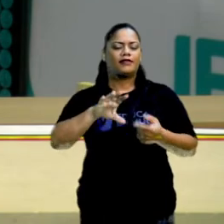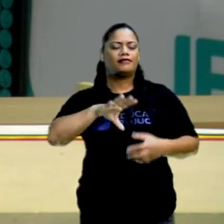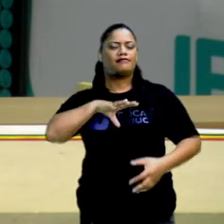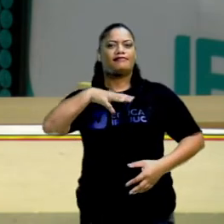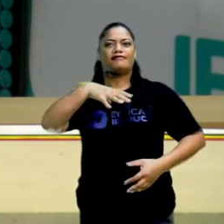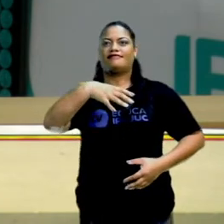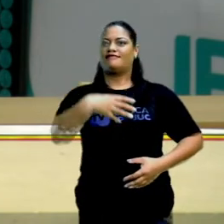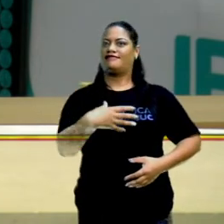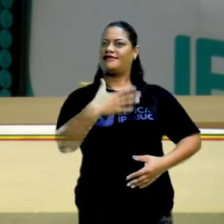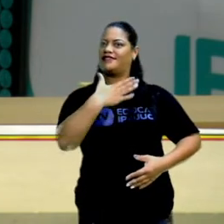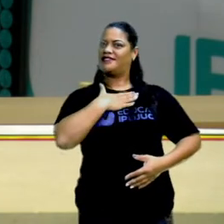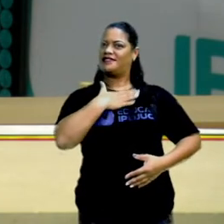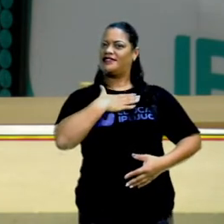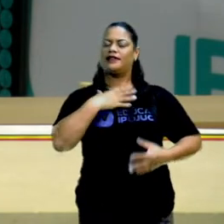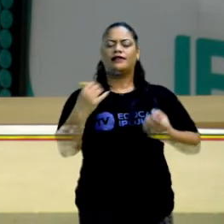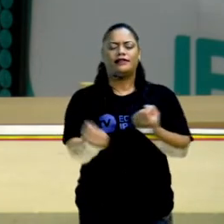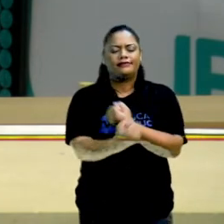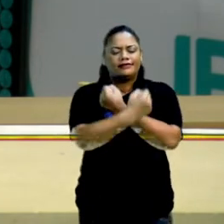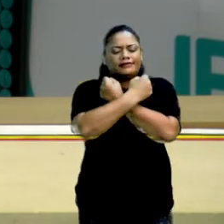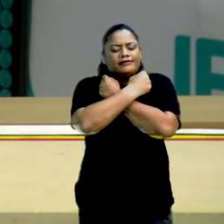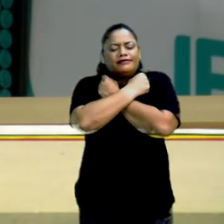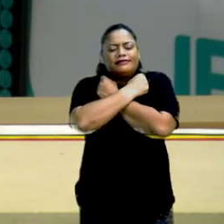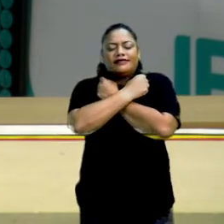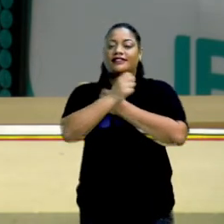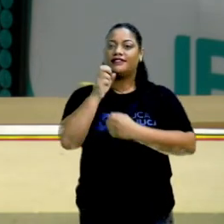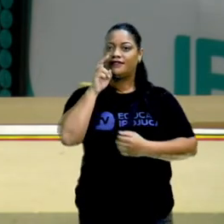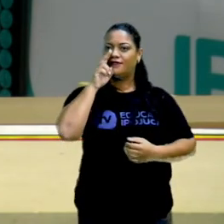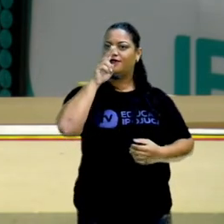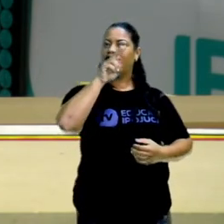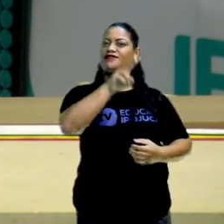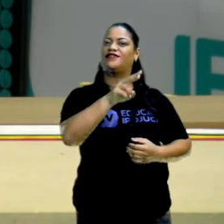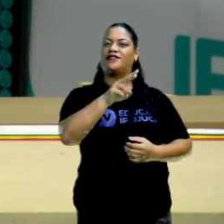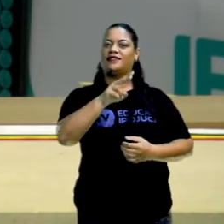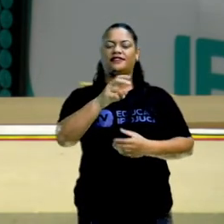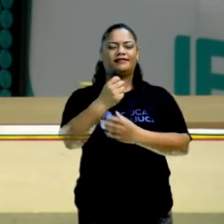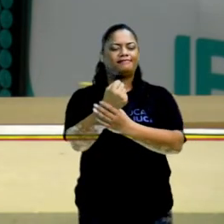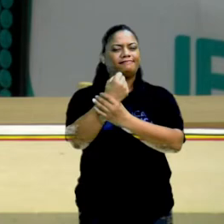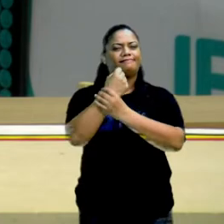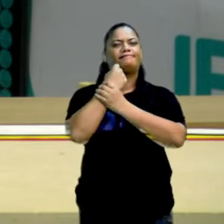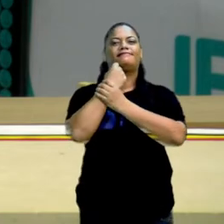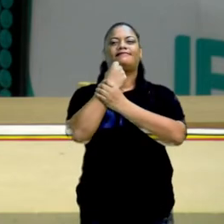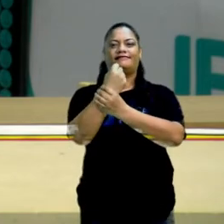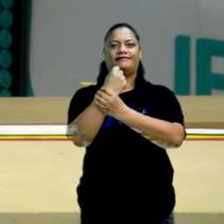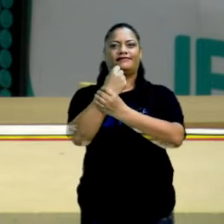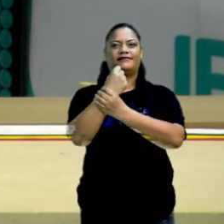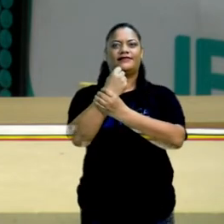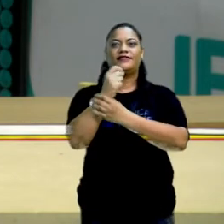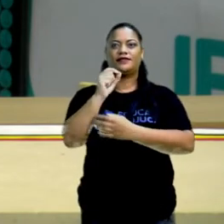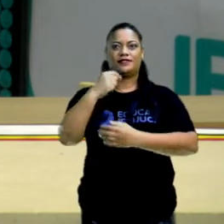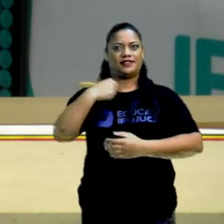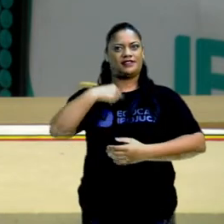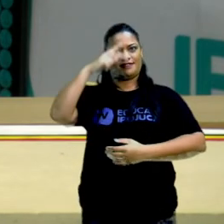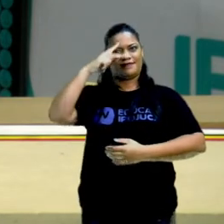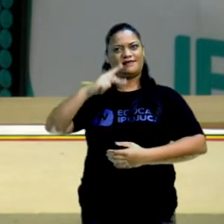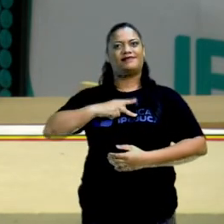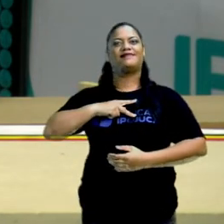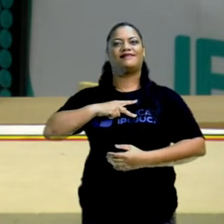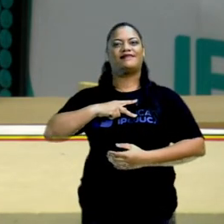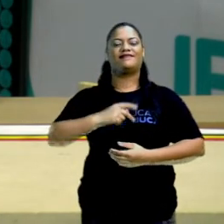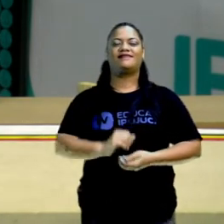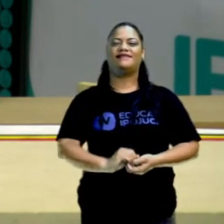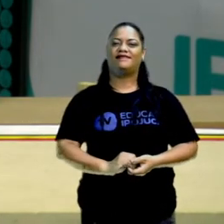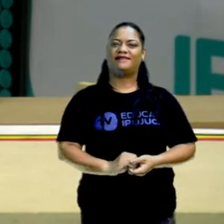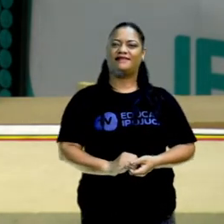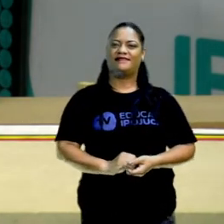muitos abraços. Isso me faz sentir forte e mais confiante sobre o que eu sou.